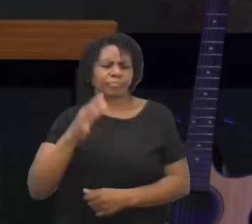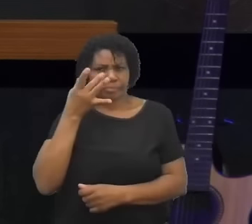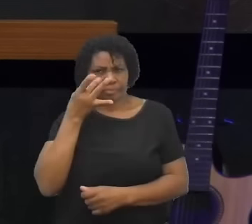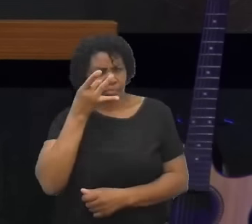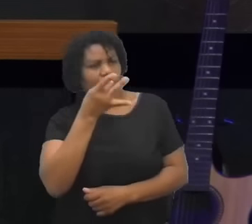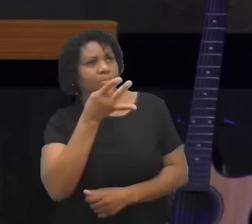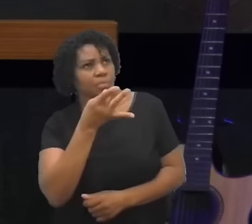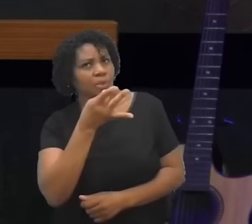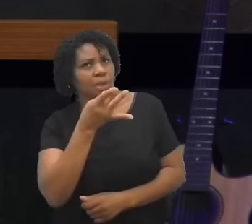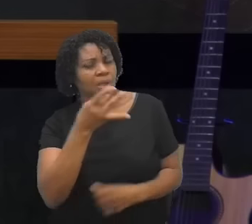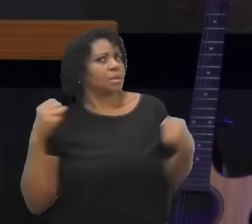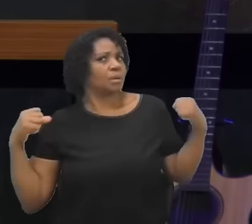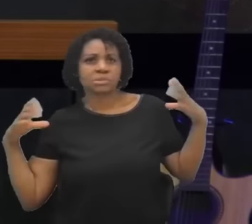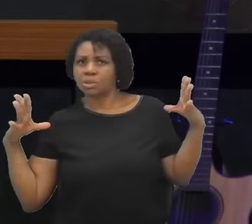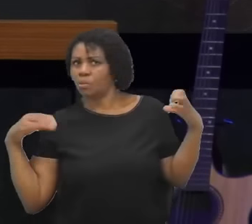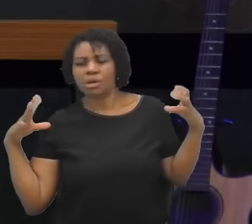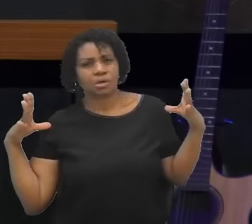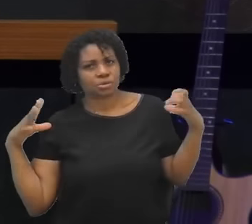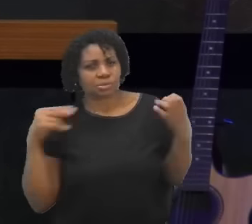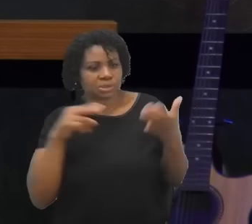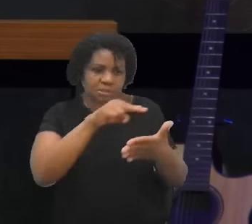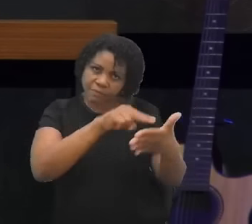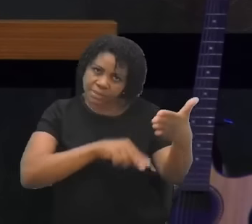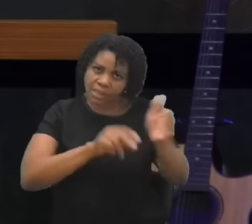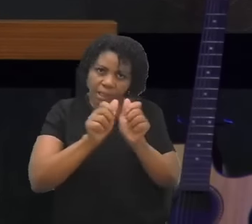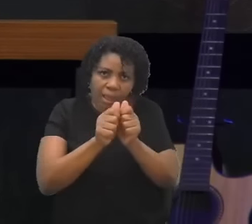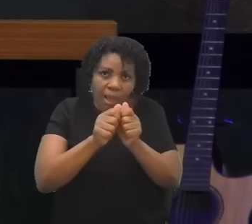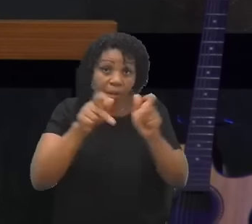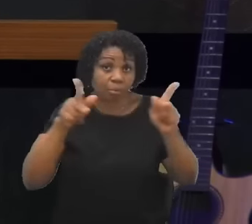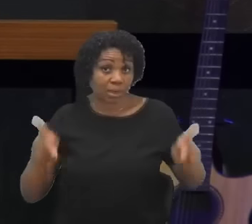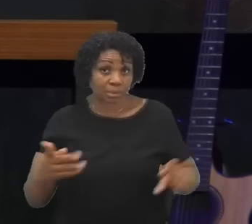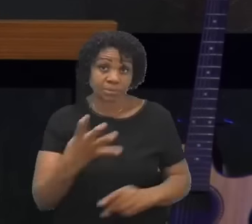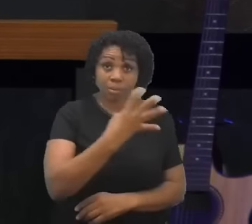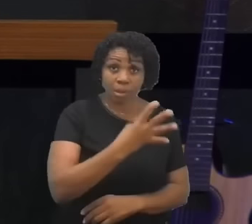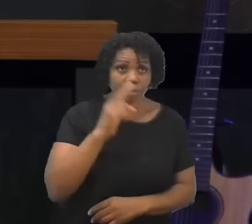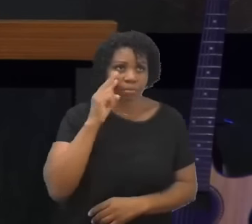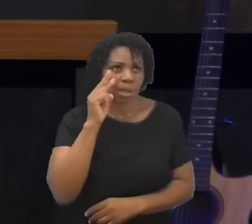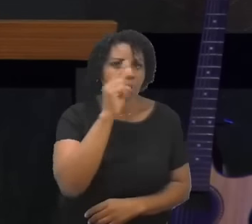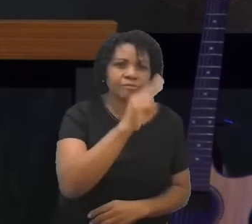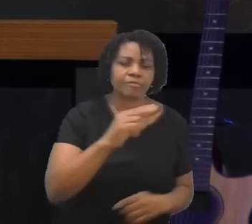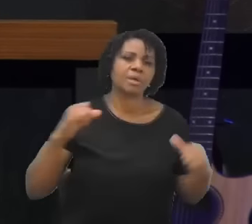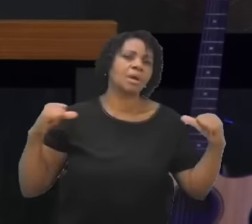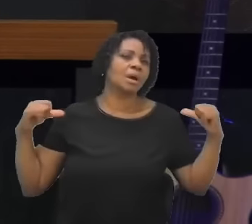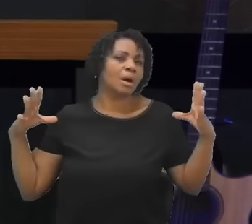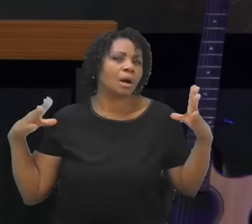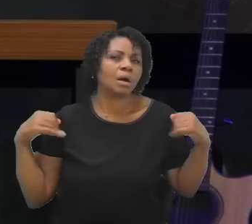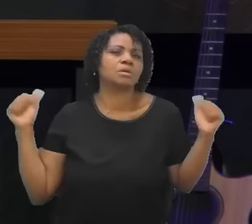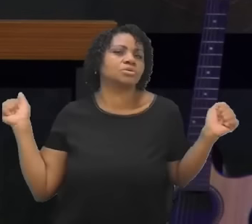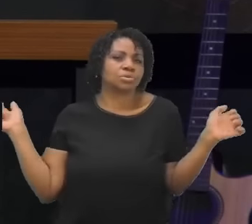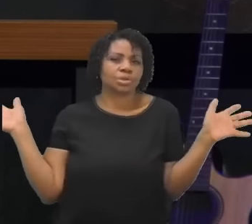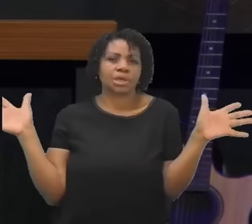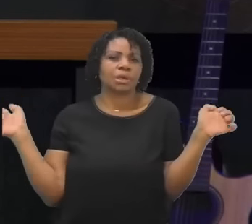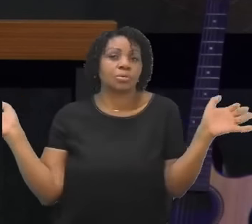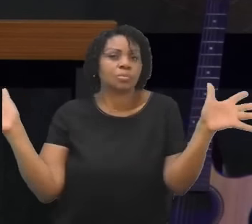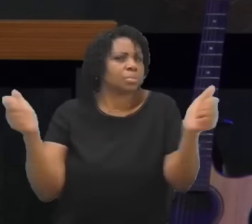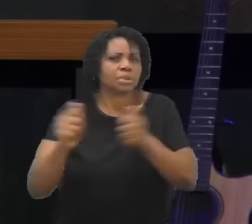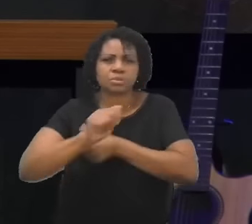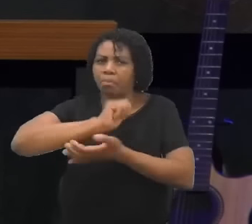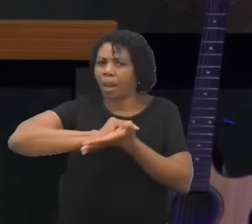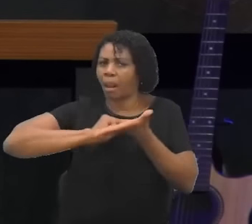atenção aqui é que não são anjos. Se você ler Apocalipse 4, ele vai ver anjos, ele vai ver querubins, ele vai ver muita